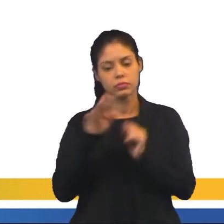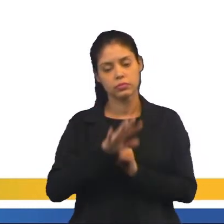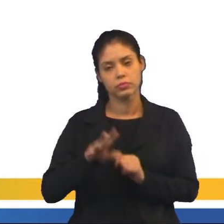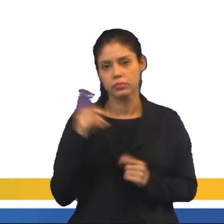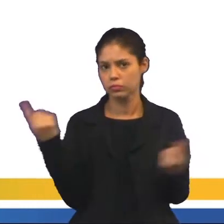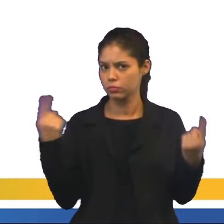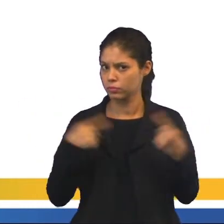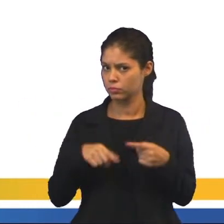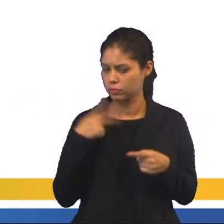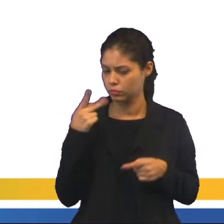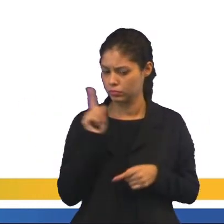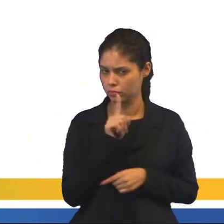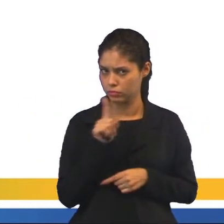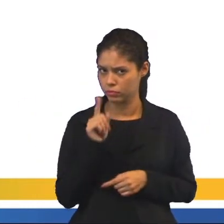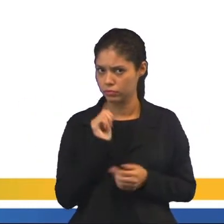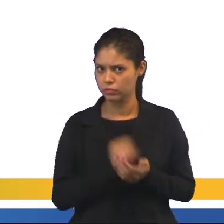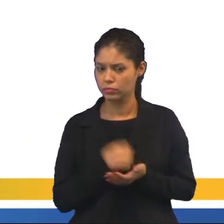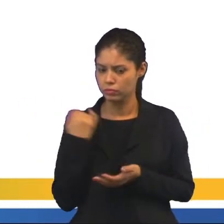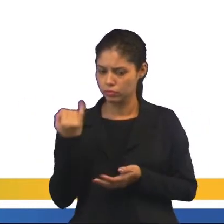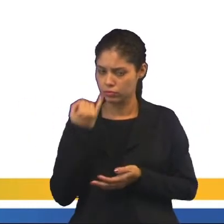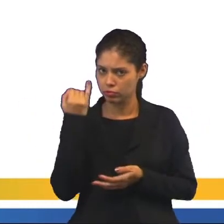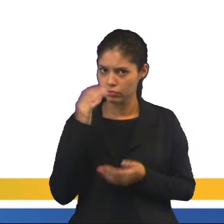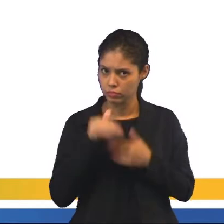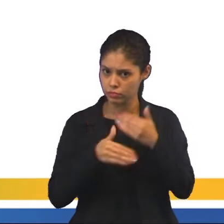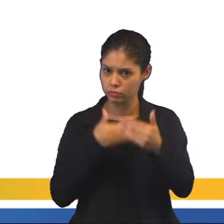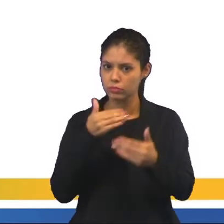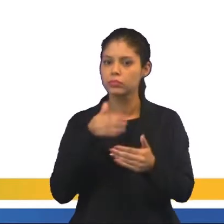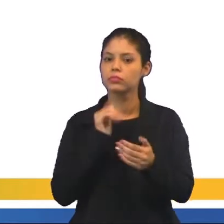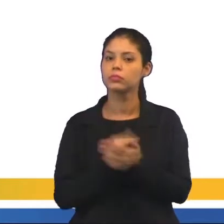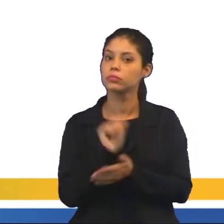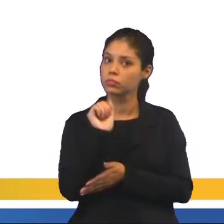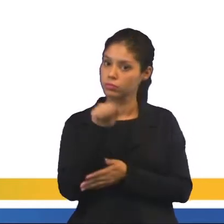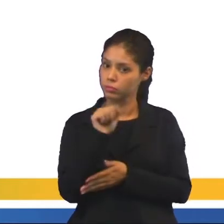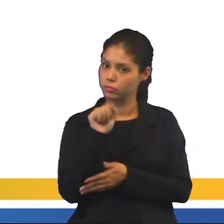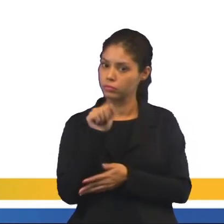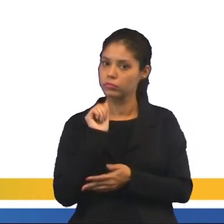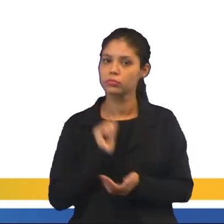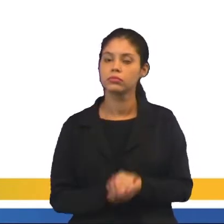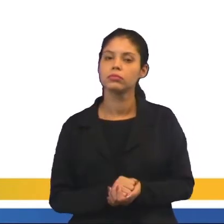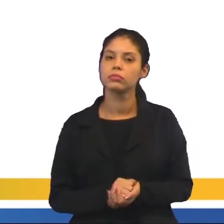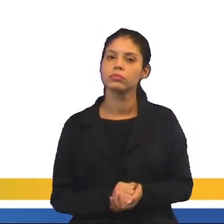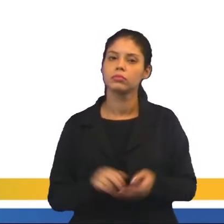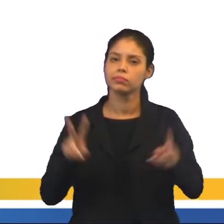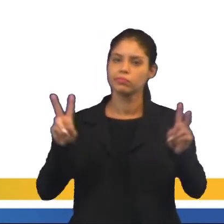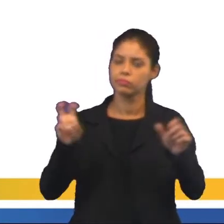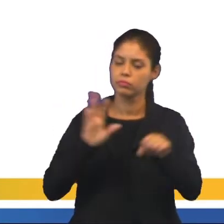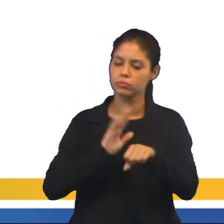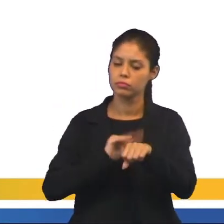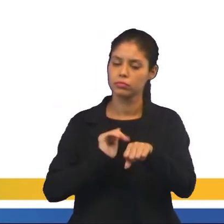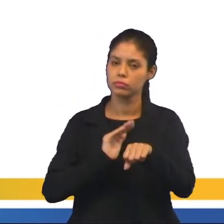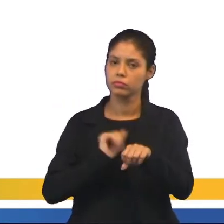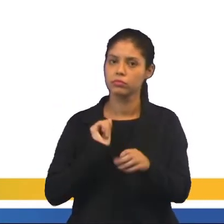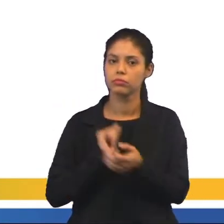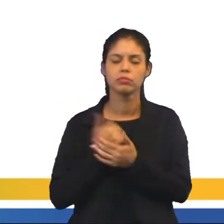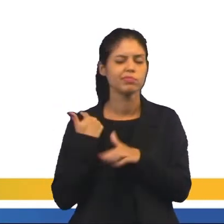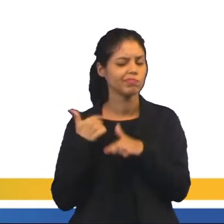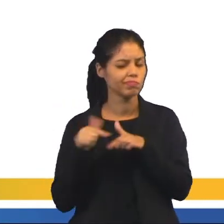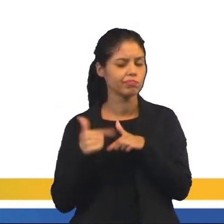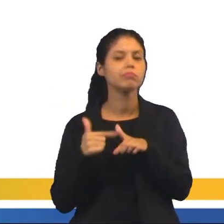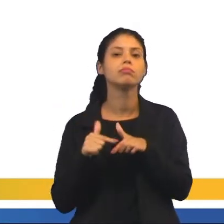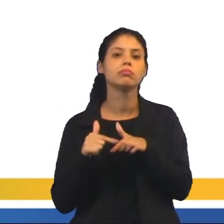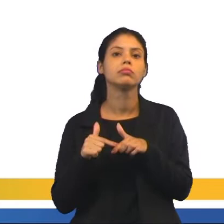quero dizer que ele não é importante no processo. É sim. Esse é o chamado de trabalhador